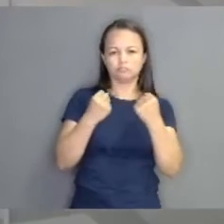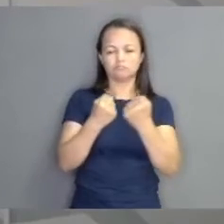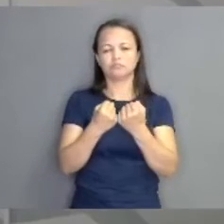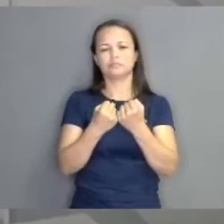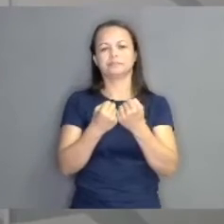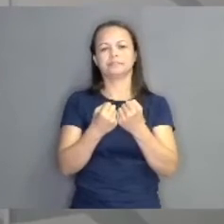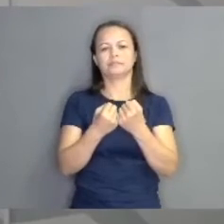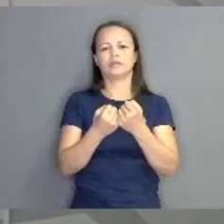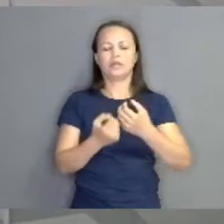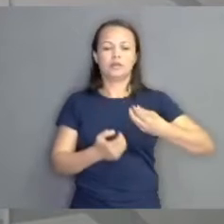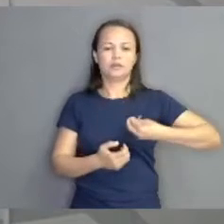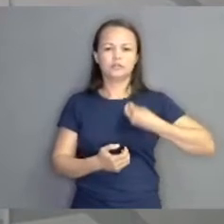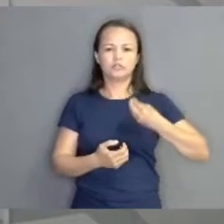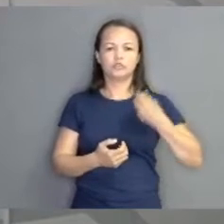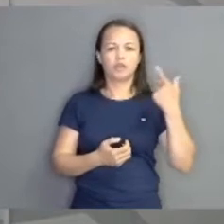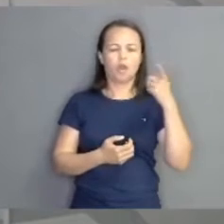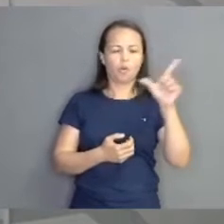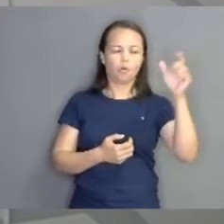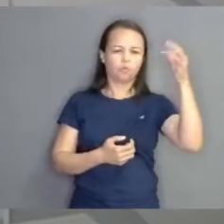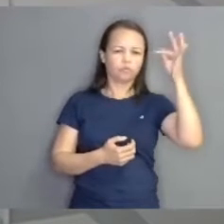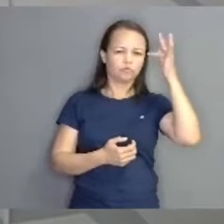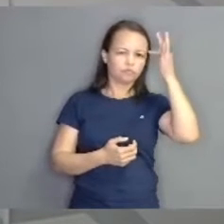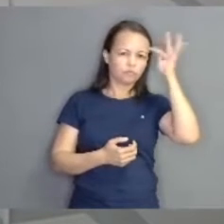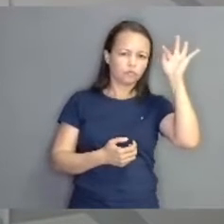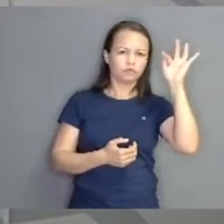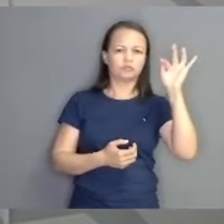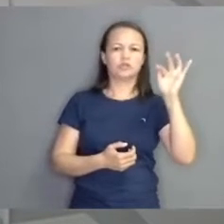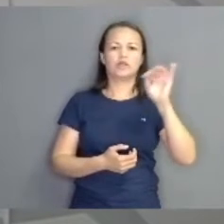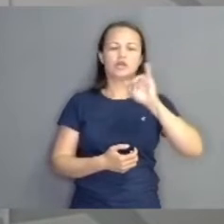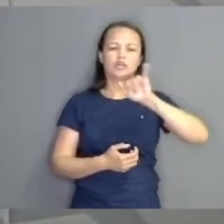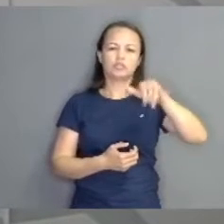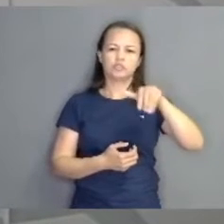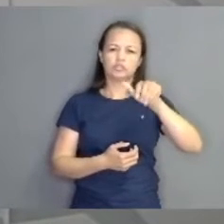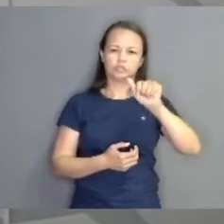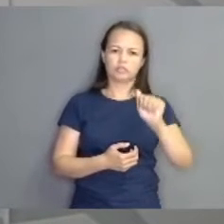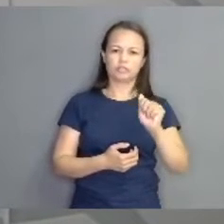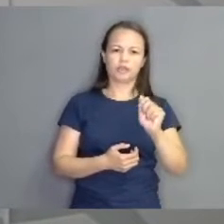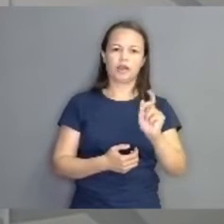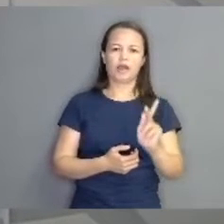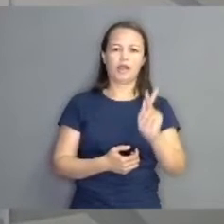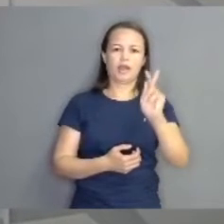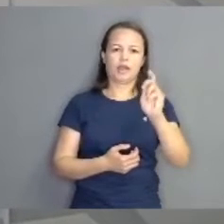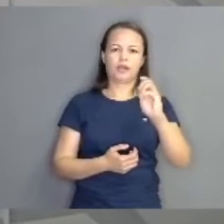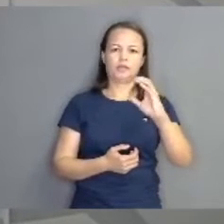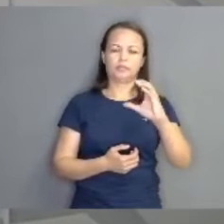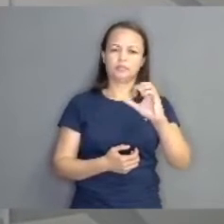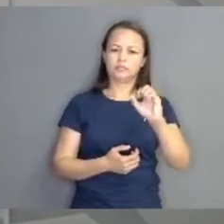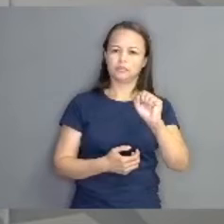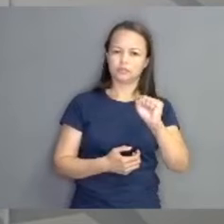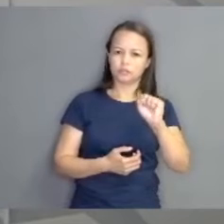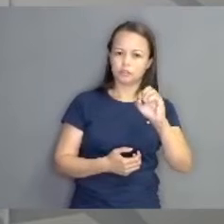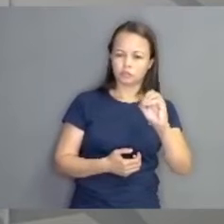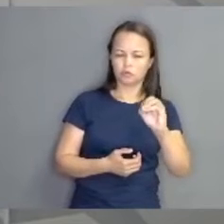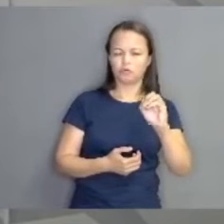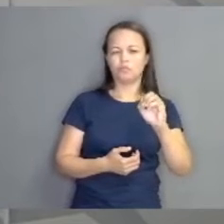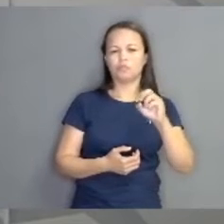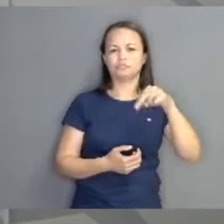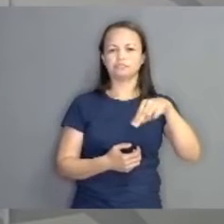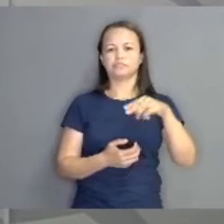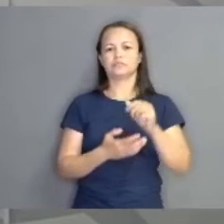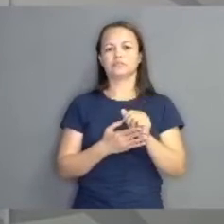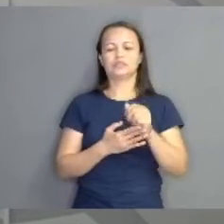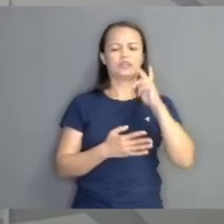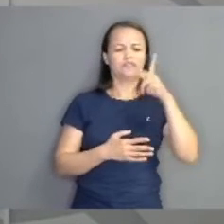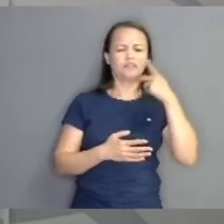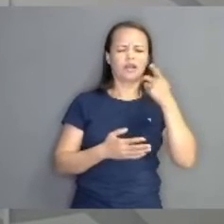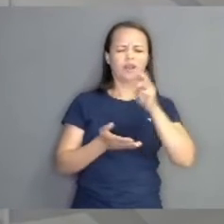também, chamado Jacques Bossuet, que falava do direito divino dos reis. E muitos reis,